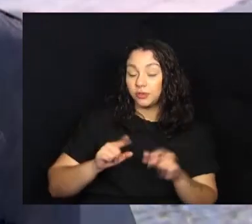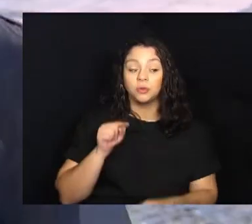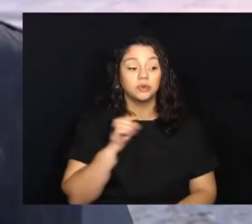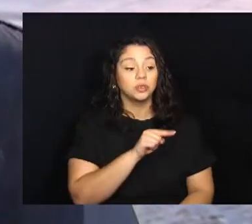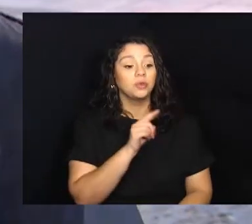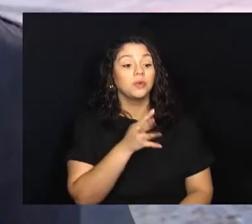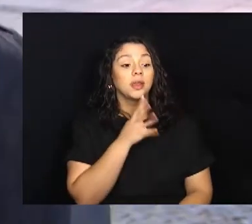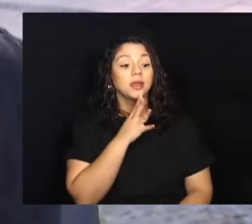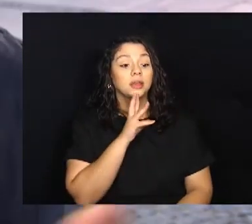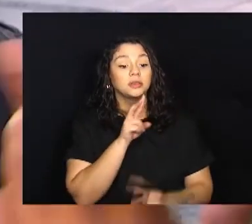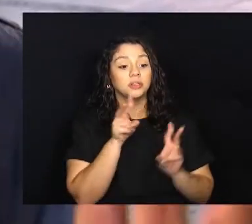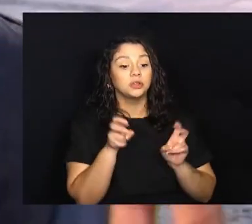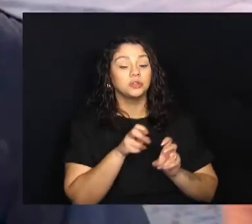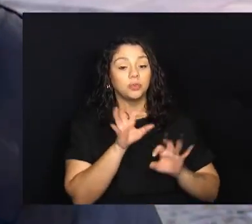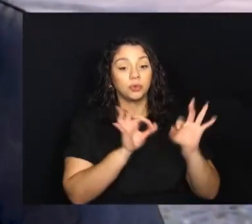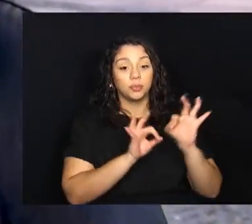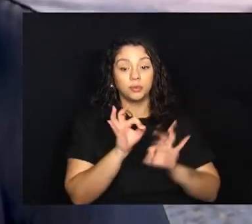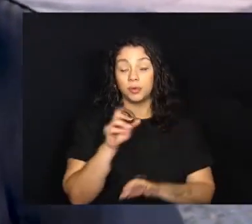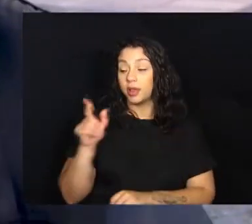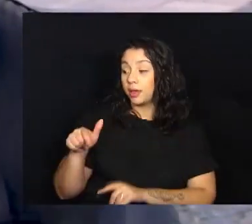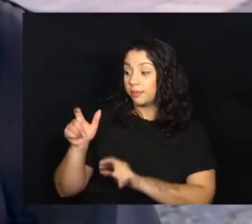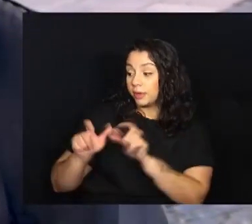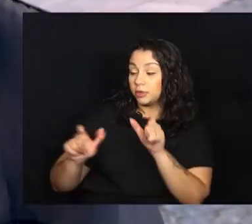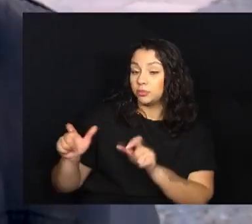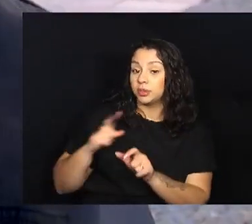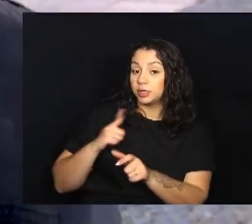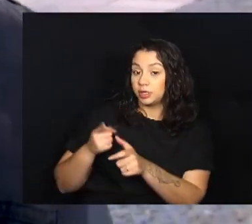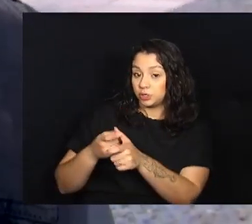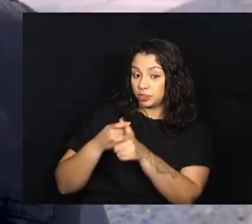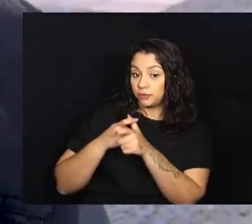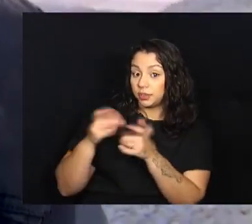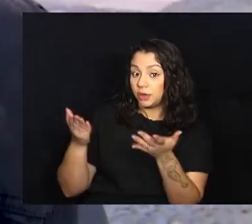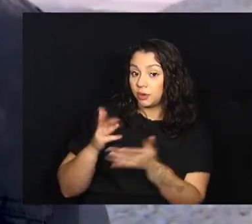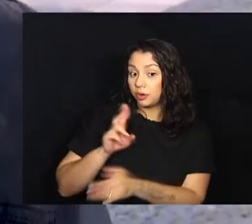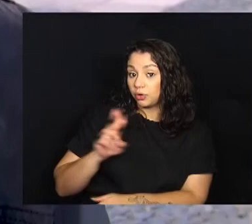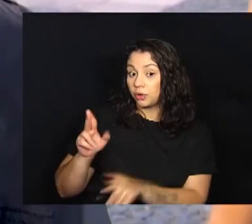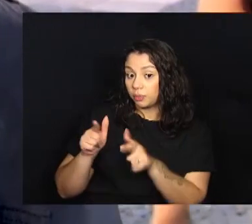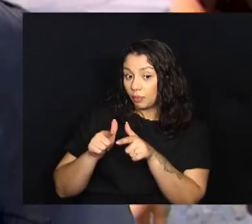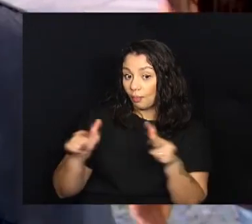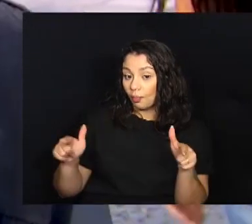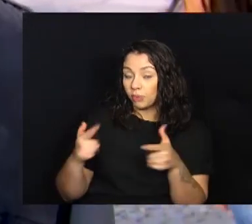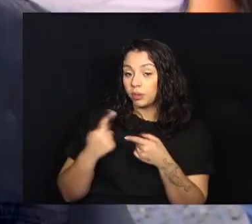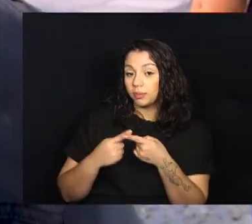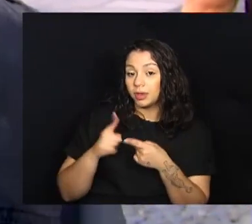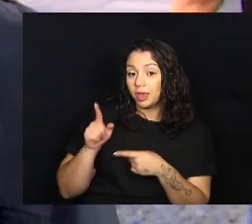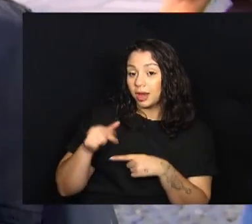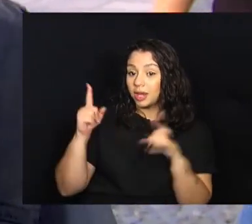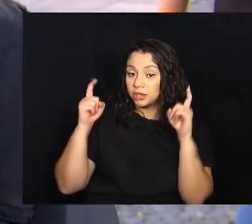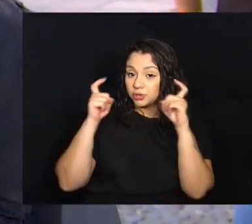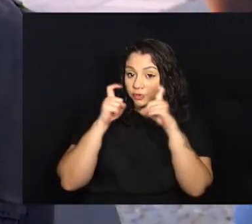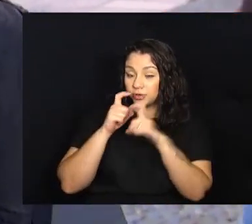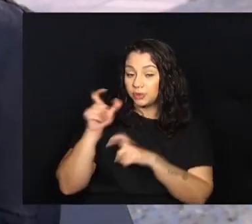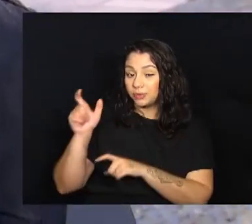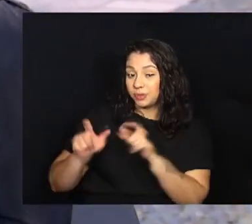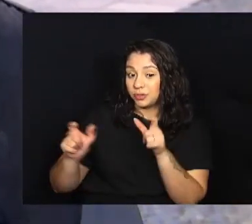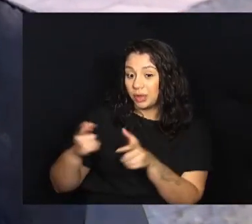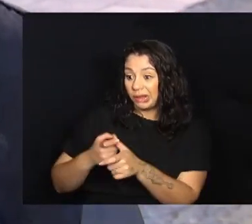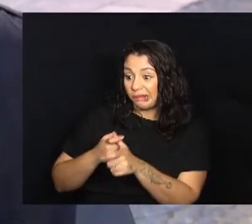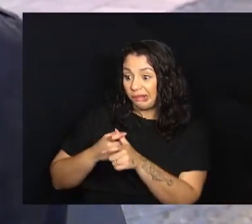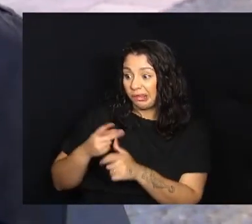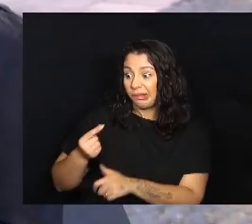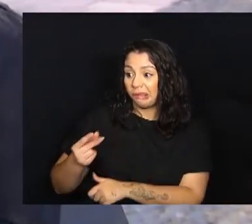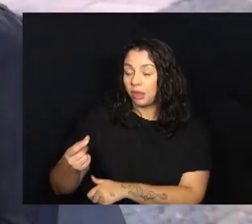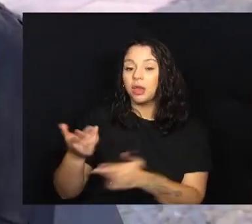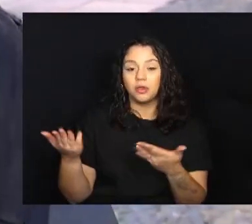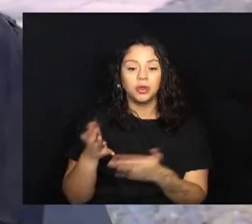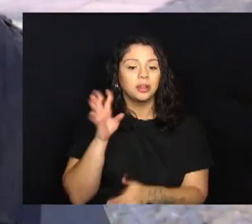falar desse programa? É para as pessoas que ficam devendo, para limpar o nome agora, né? Que era difícil a pessoa ficar devendo pro resto da vida, né? Agora ficou